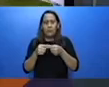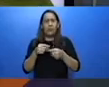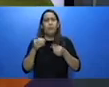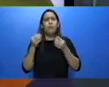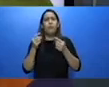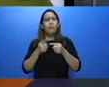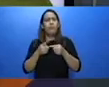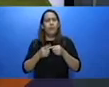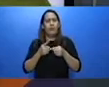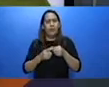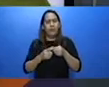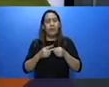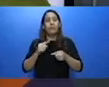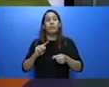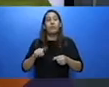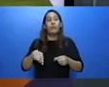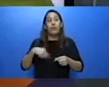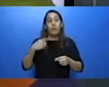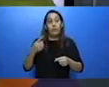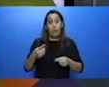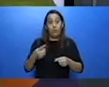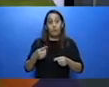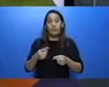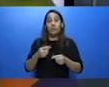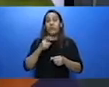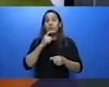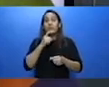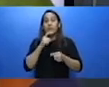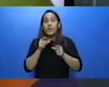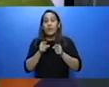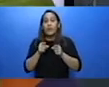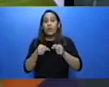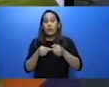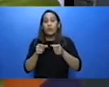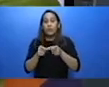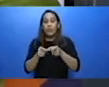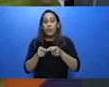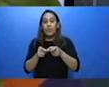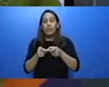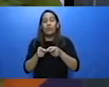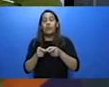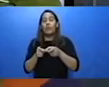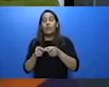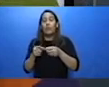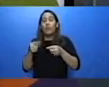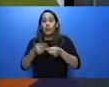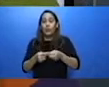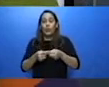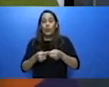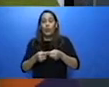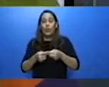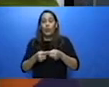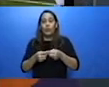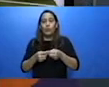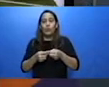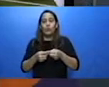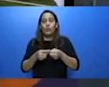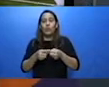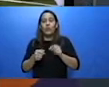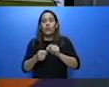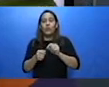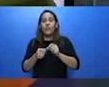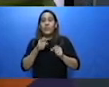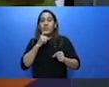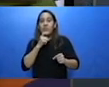possível? Porque passado algum tempo, o gelo que estava gelado, claro, congelou o